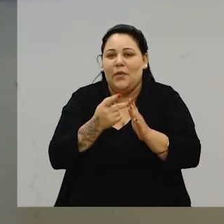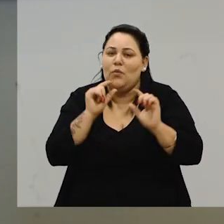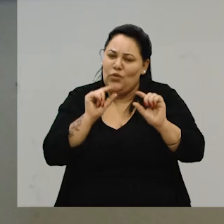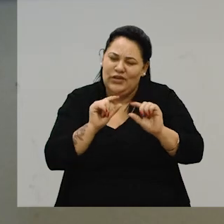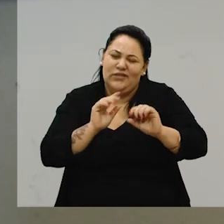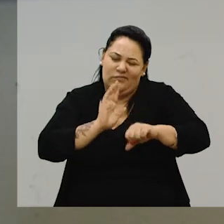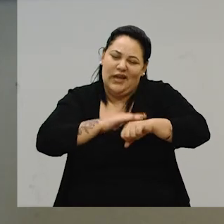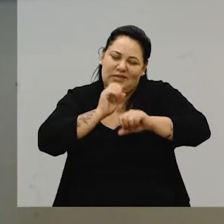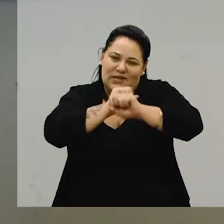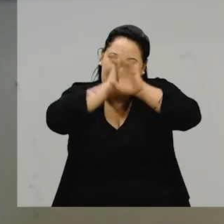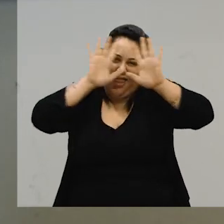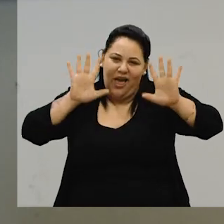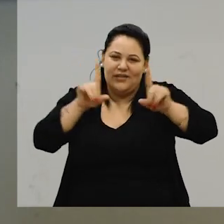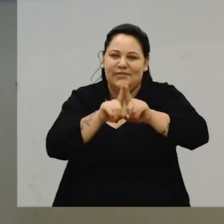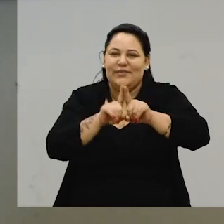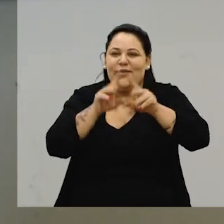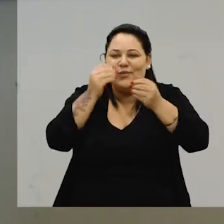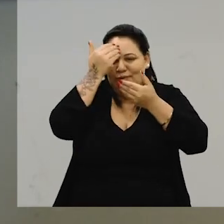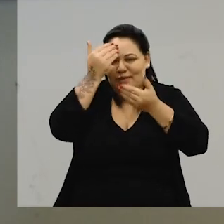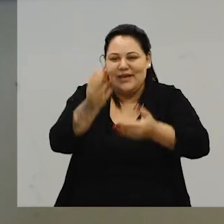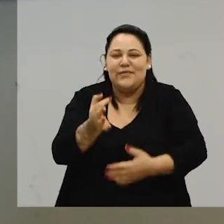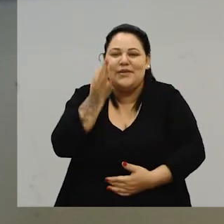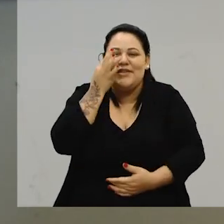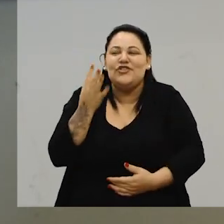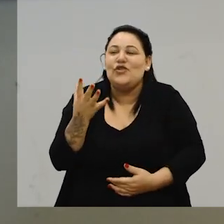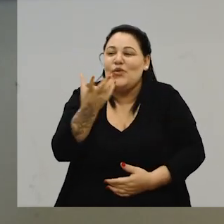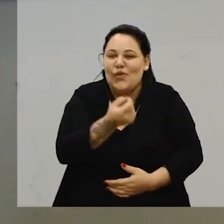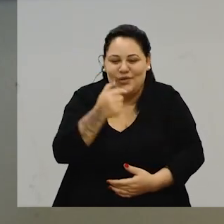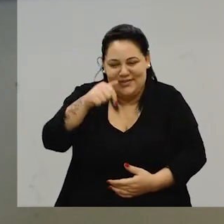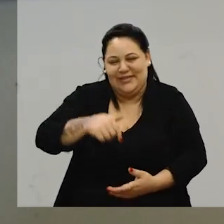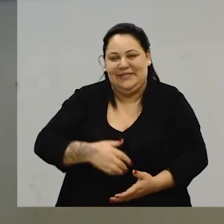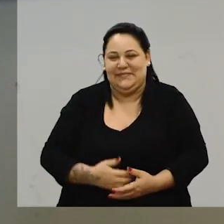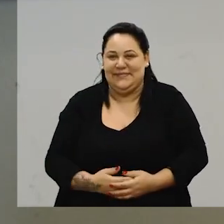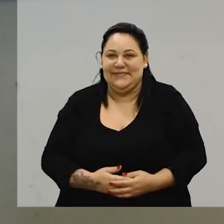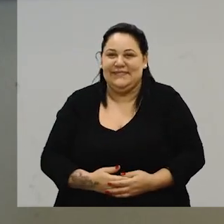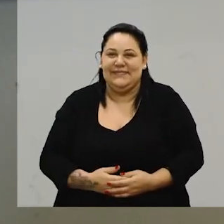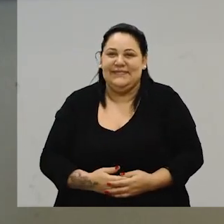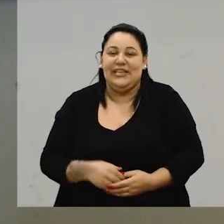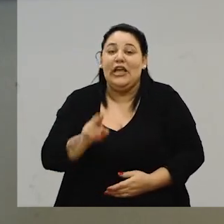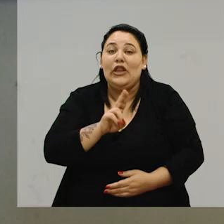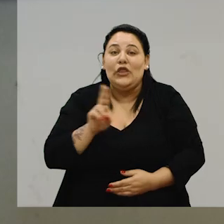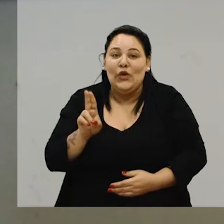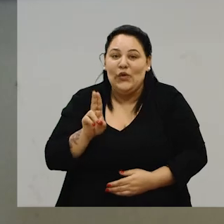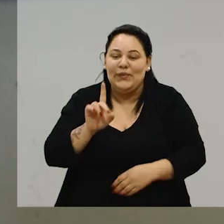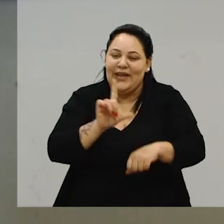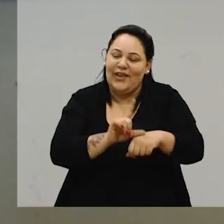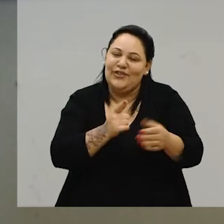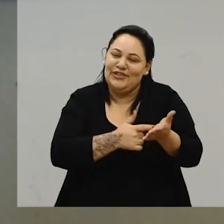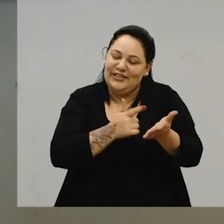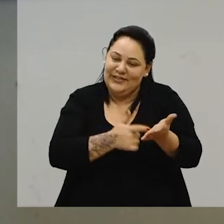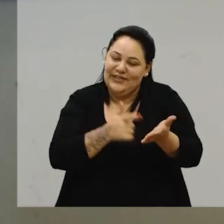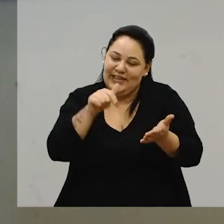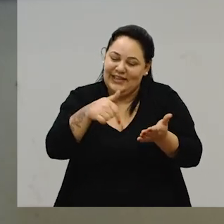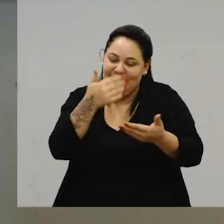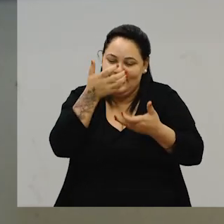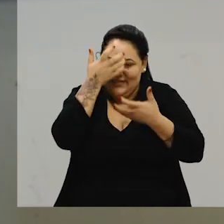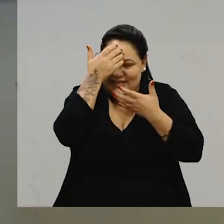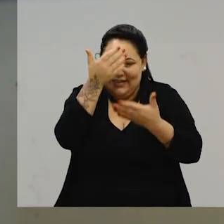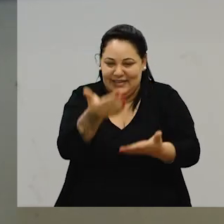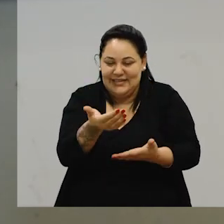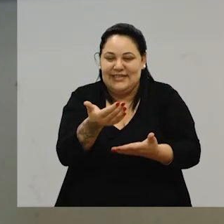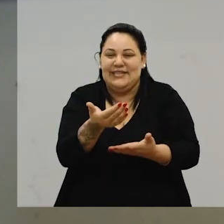de cenários também, e muito obrigado pela presença de todos aí também, né, em nome da livraria, daí